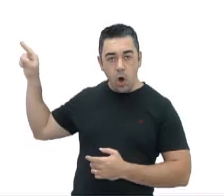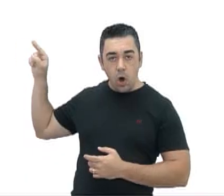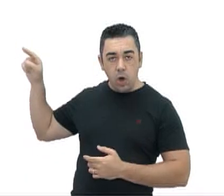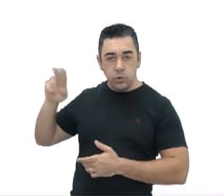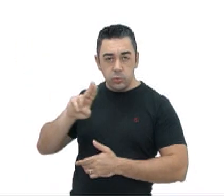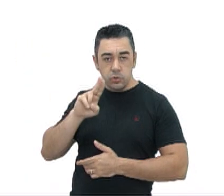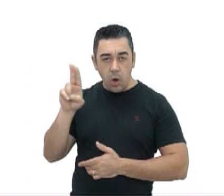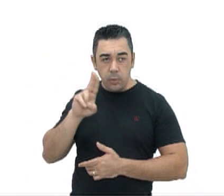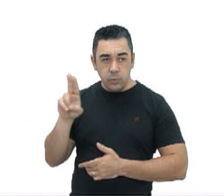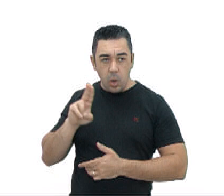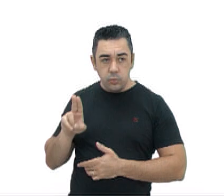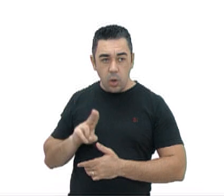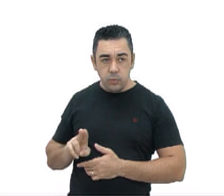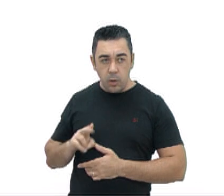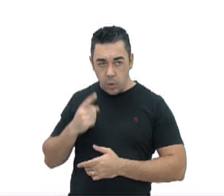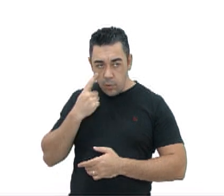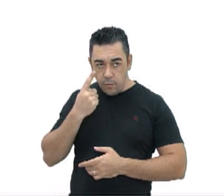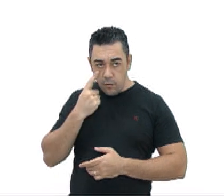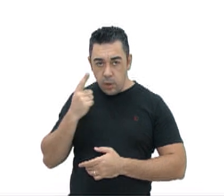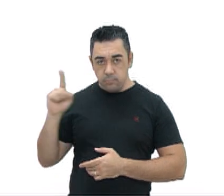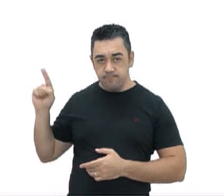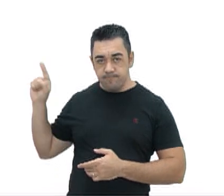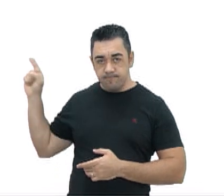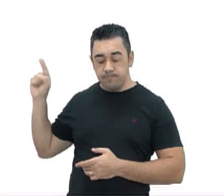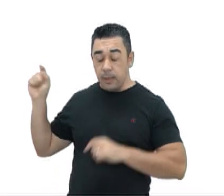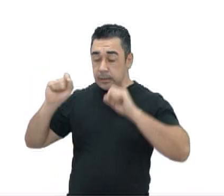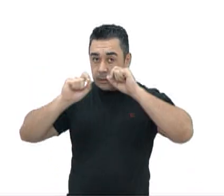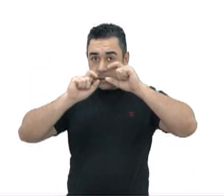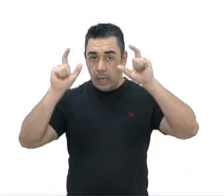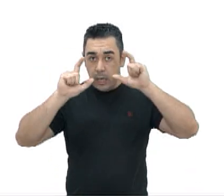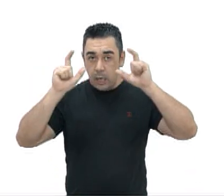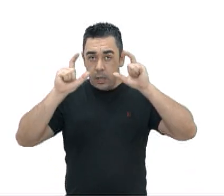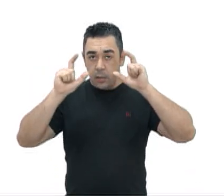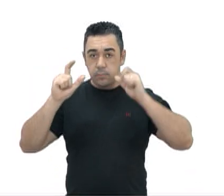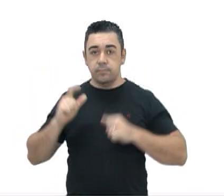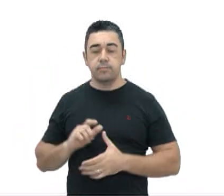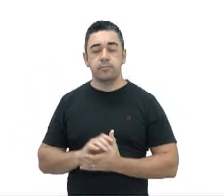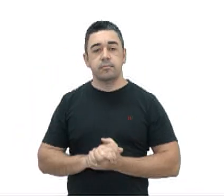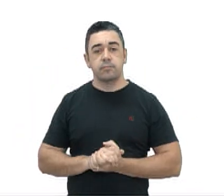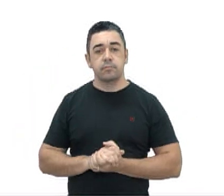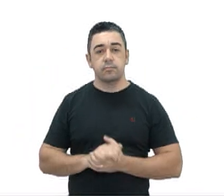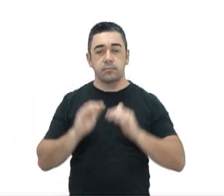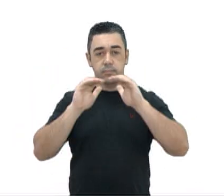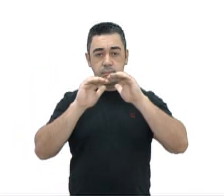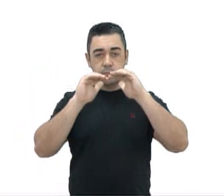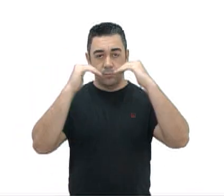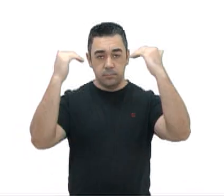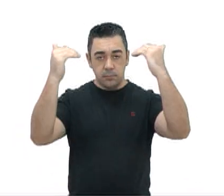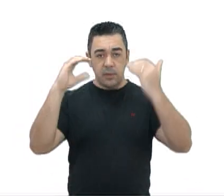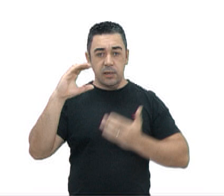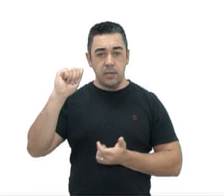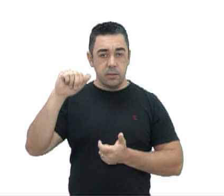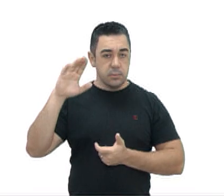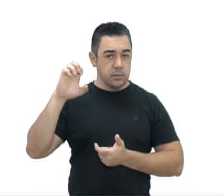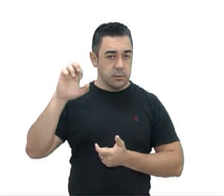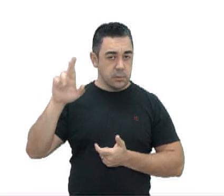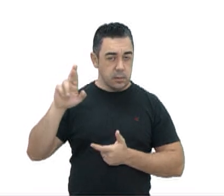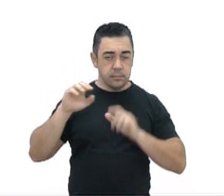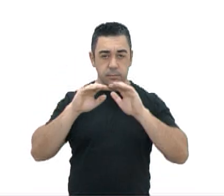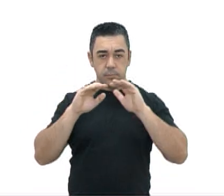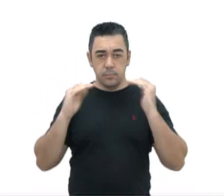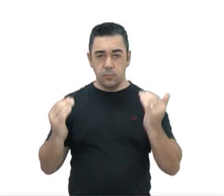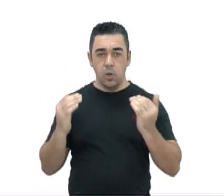novamente na figura que vai ficar aí na tela para você. Olha ali com bastante atenção, trópico de Câncer, trópico de Capricórnio, círculo